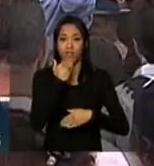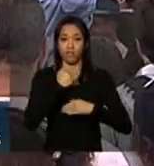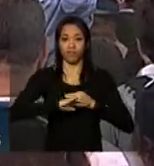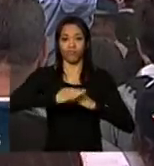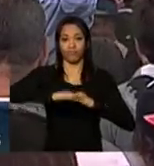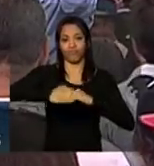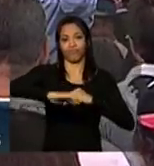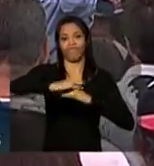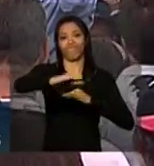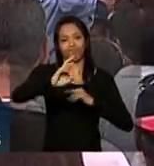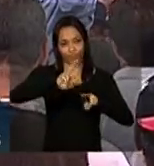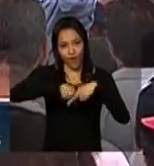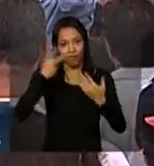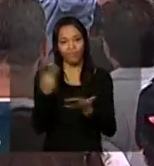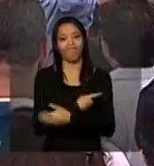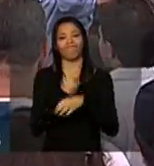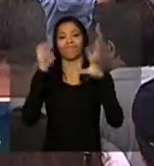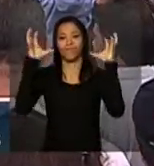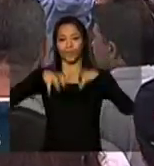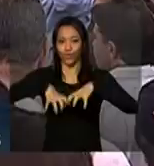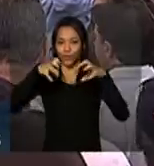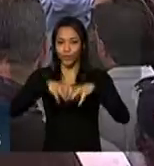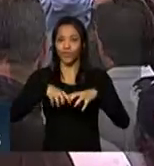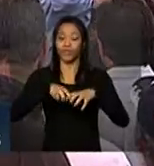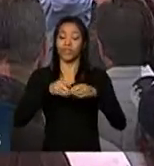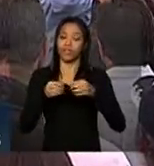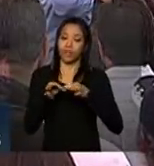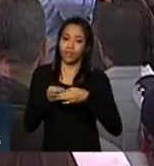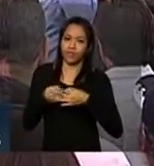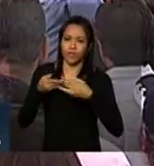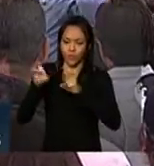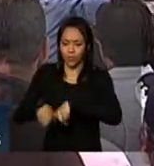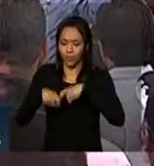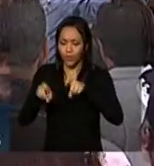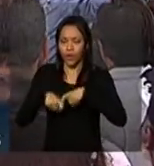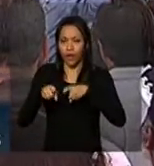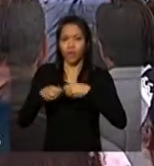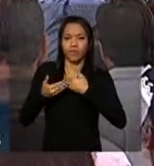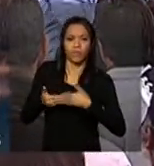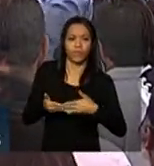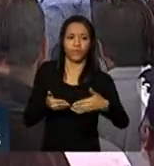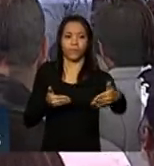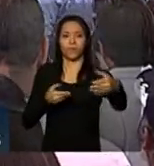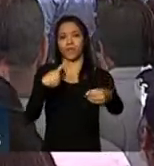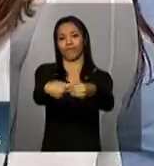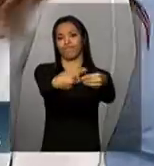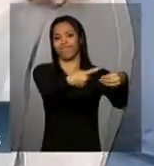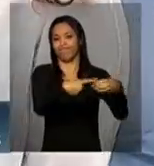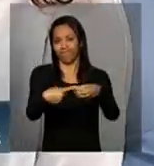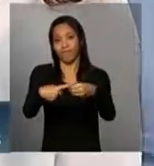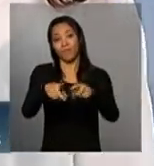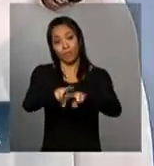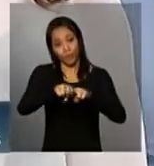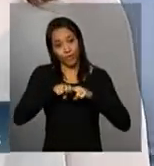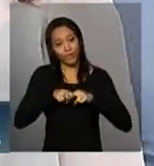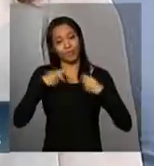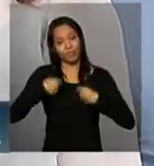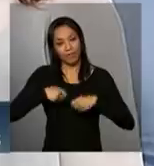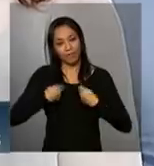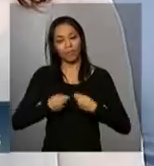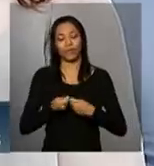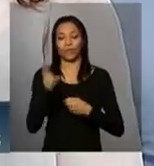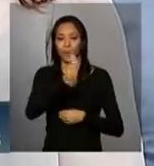danificadas essas estradas que ligam aí as áreas rurais as áreas urbanas e por isso então a necessidade dessas